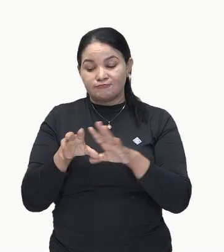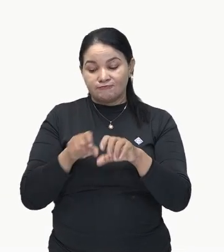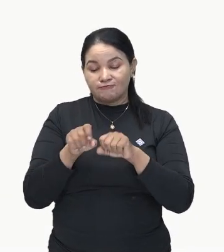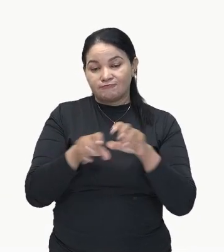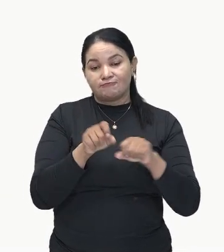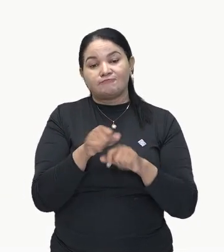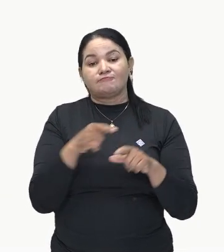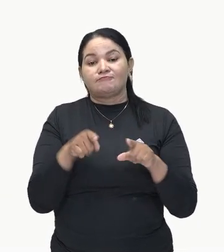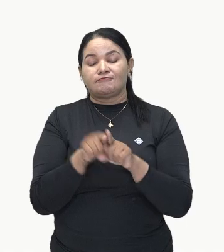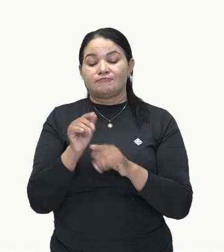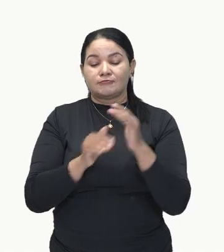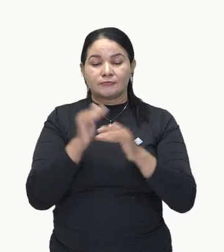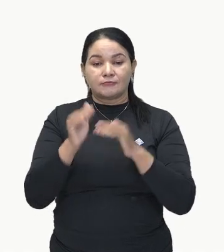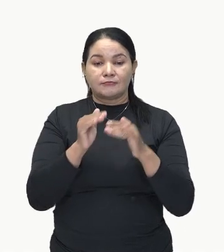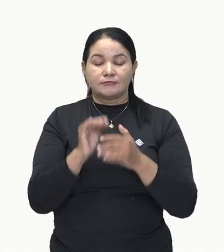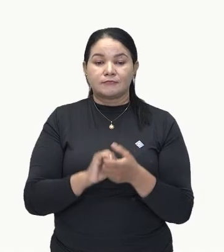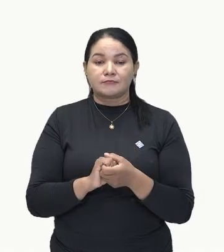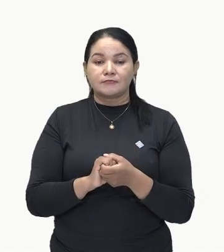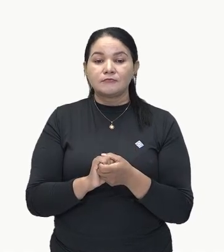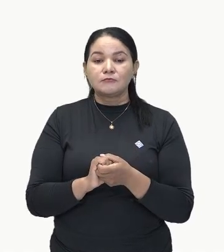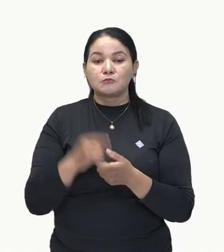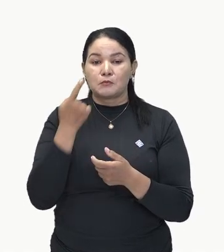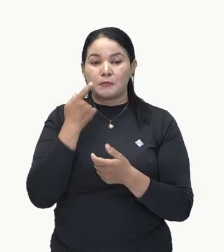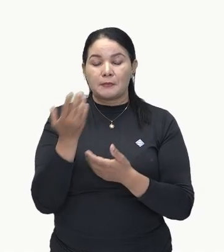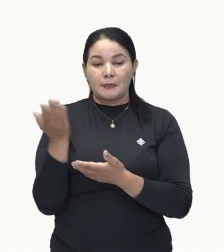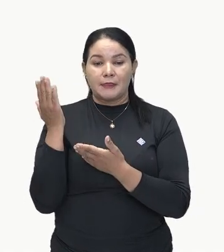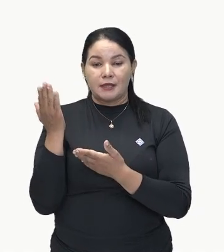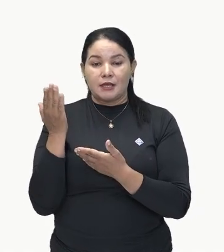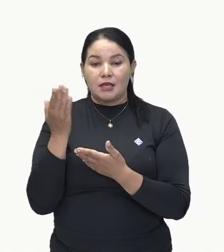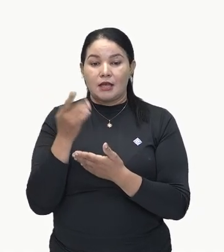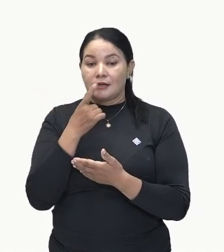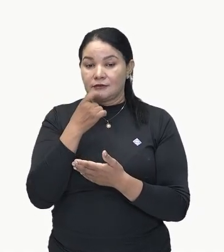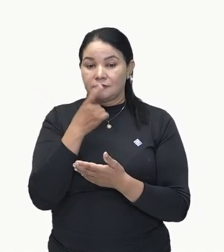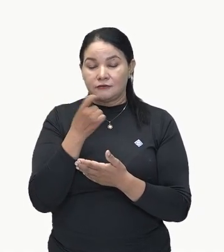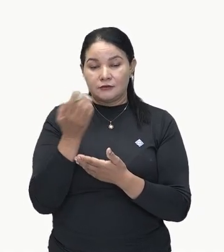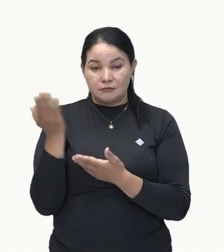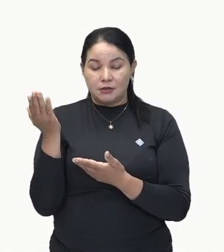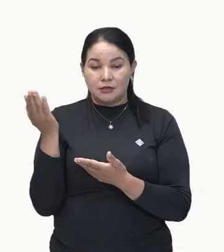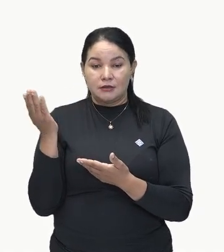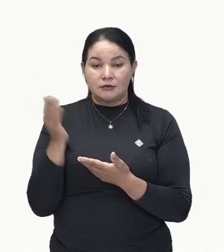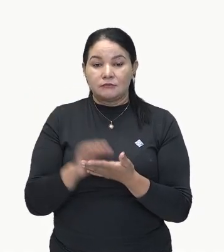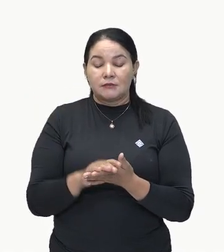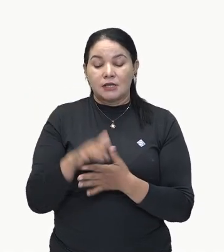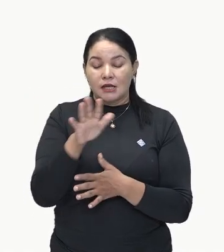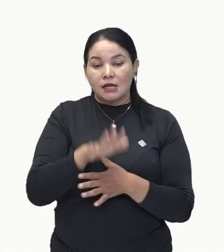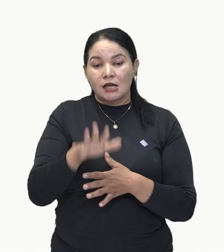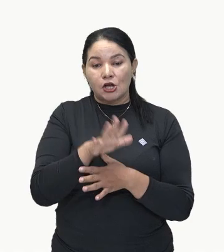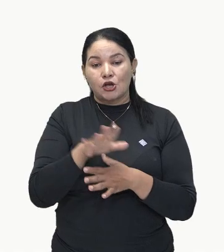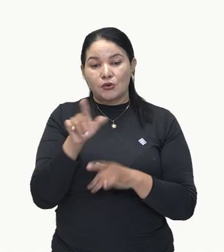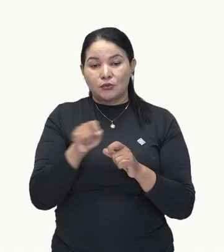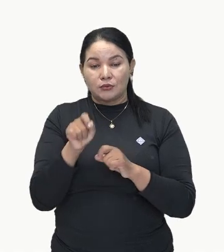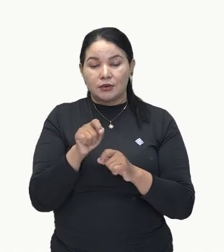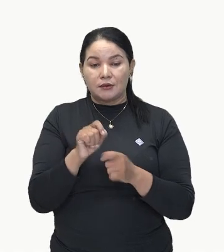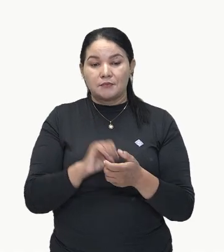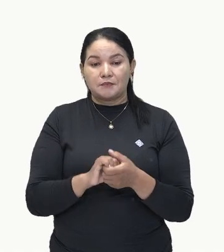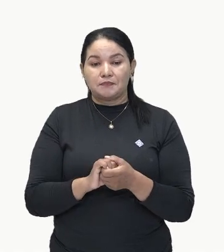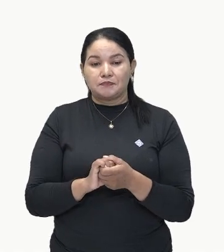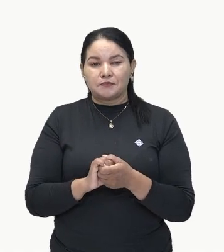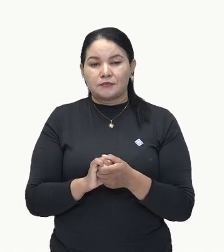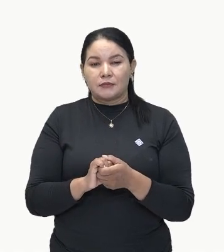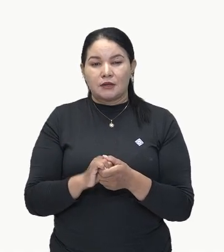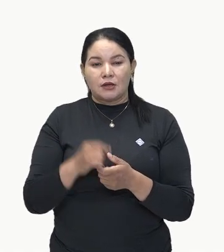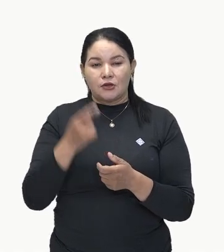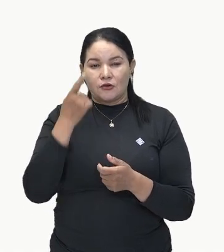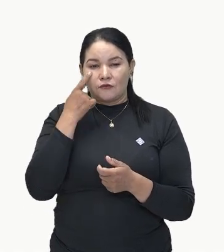tá? Essa parte aqui que está em verde, que eu já estou riscando de vermelho, gente, é a área do Sunbelt, que foi se desenvolvendo